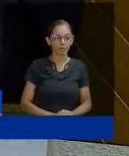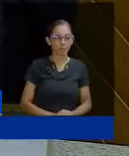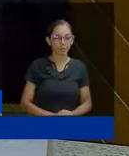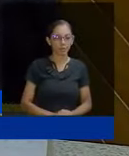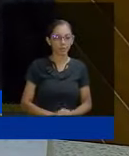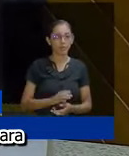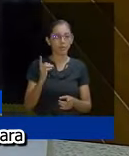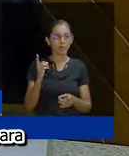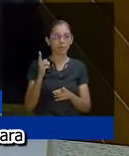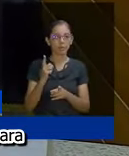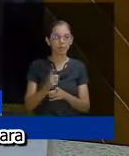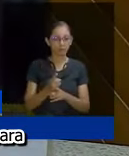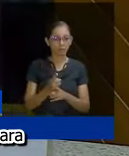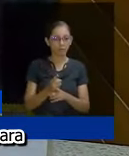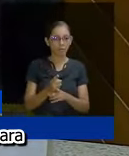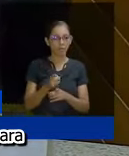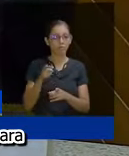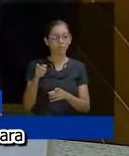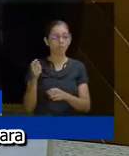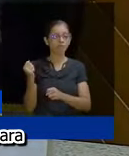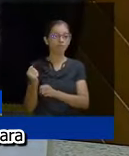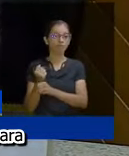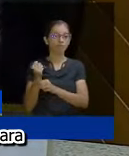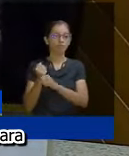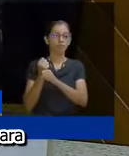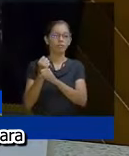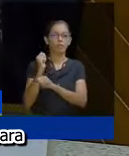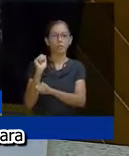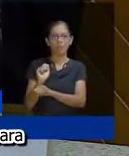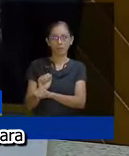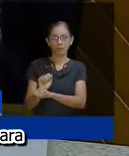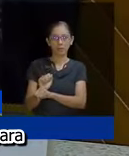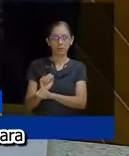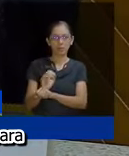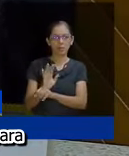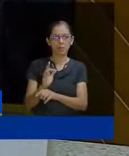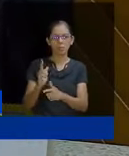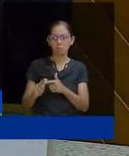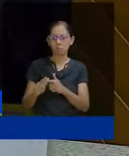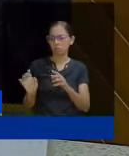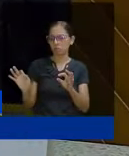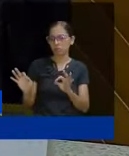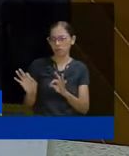Foi constatado que a obra estava paralisada sem justificativas